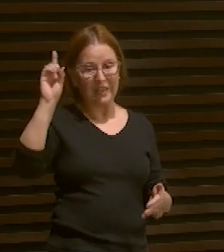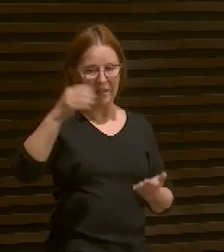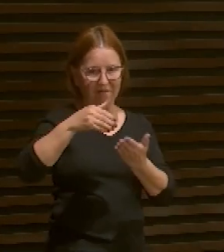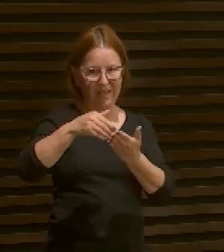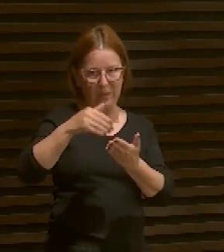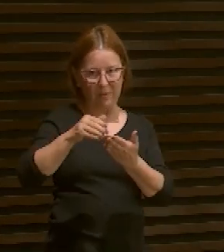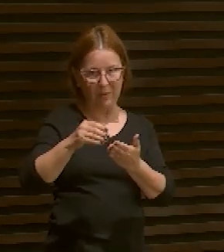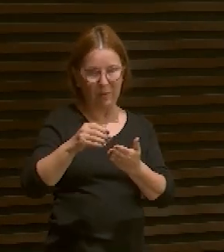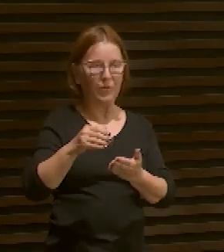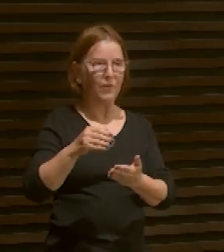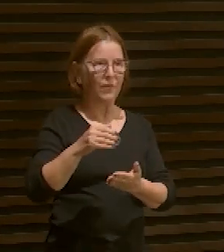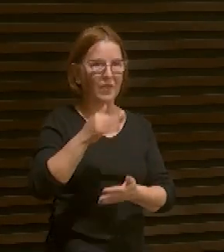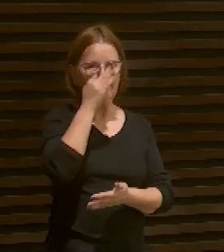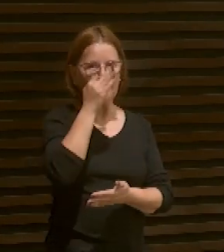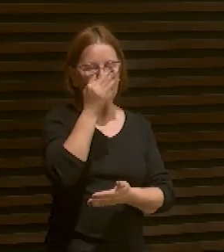momento, quando